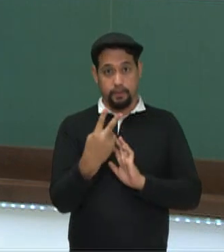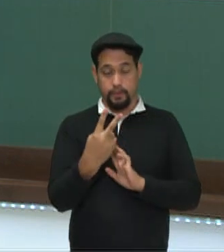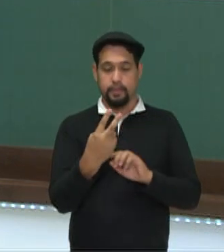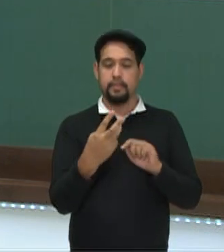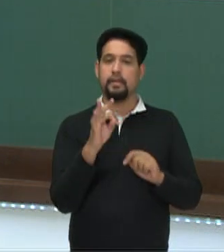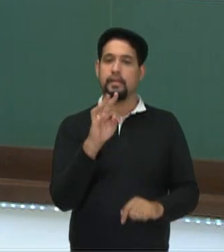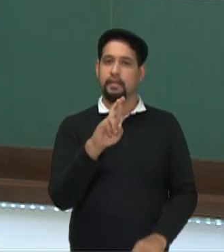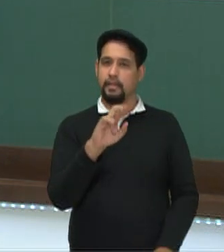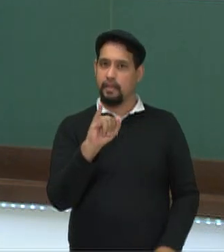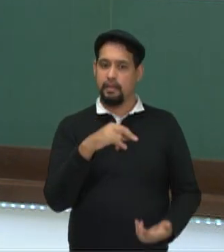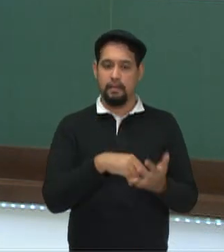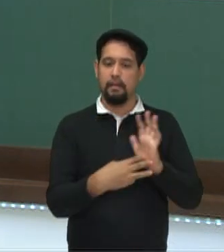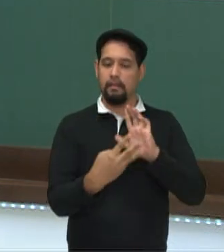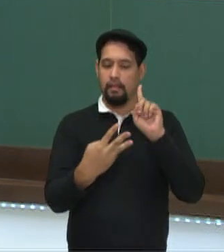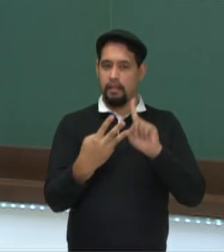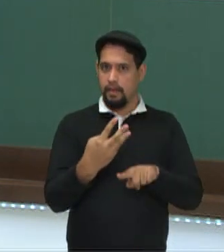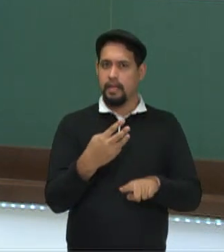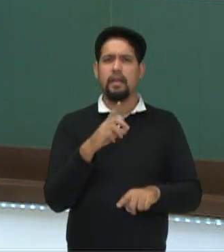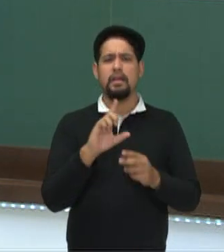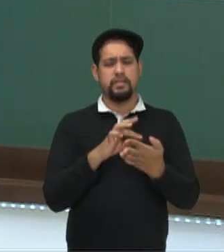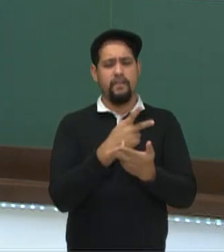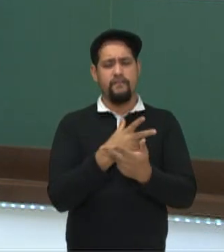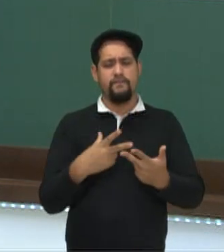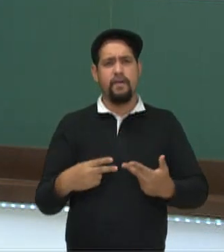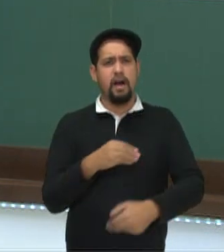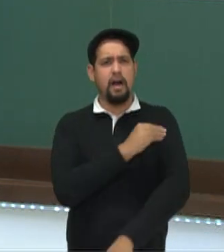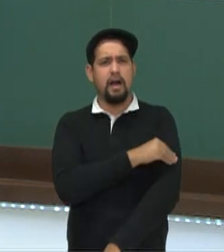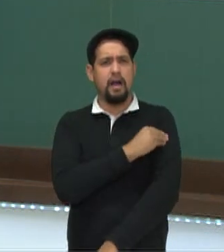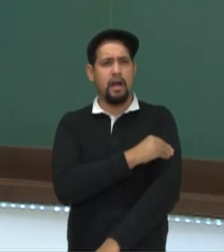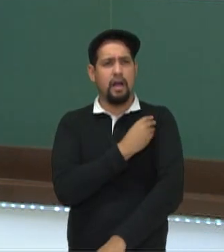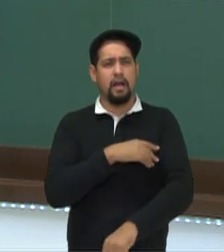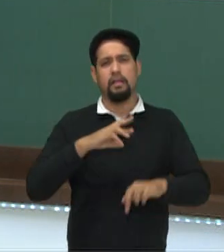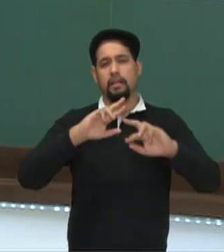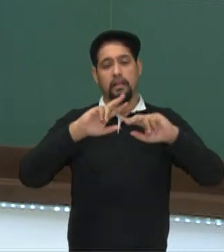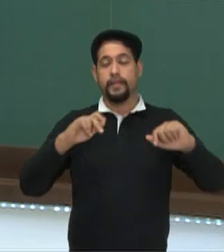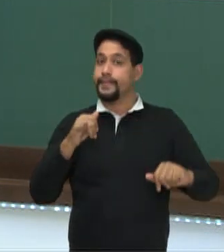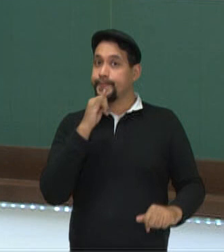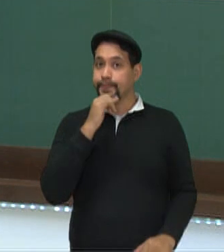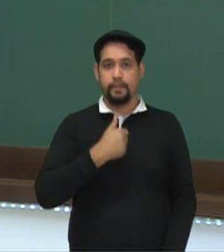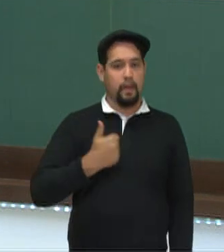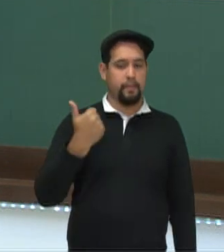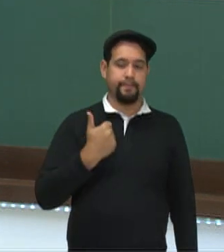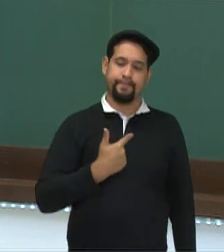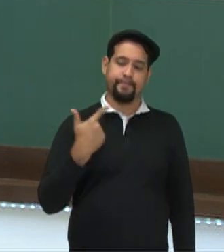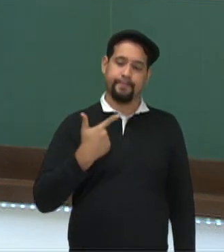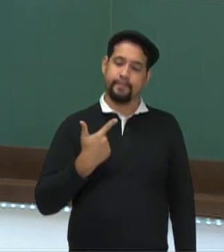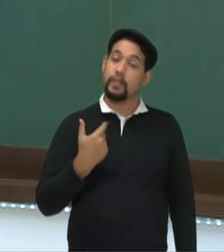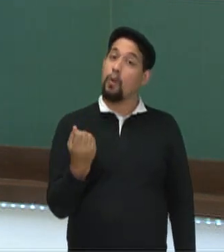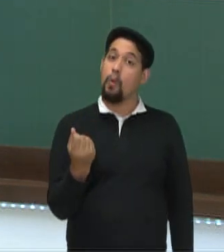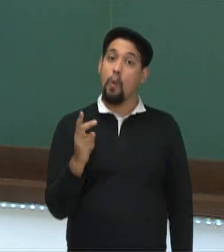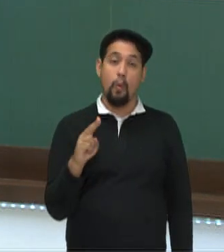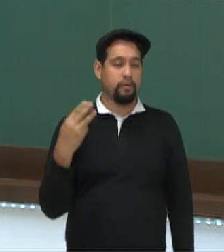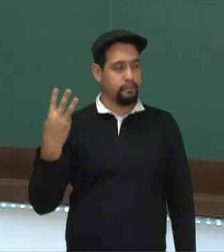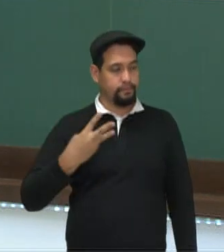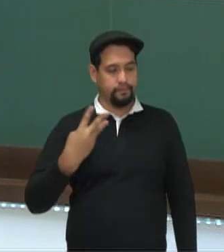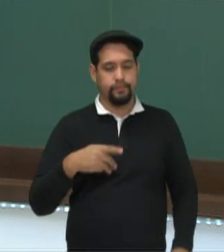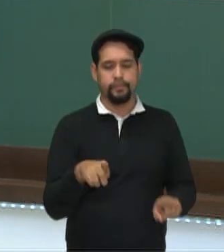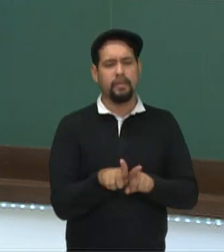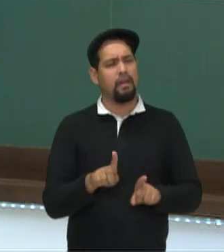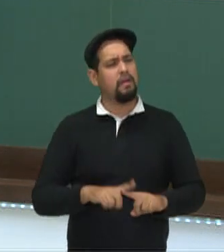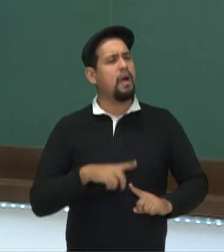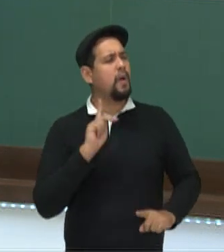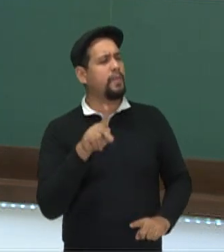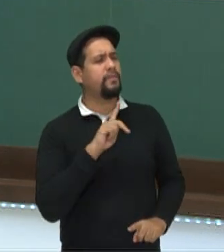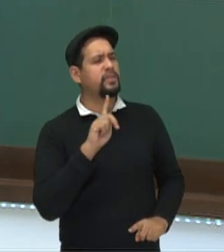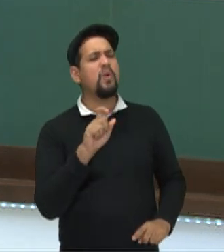também esses álcoois podem ser classificados em primários, secundários ou terciários.